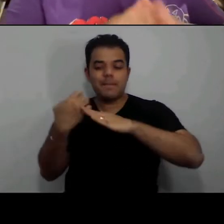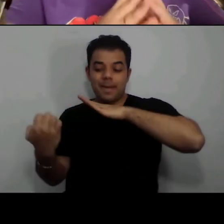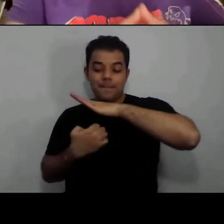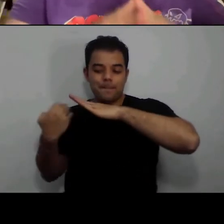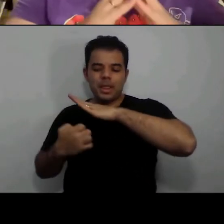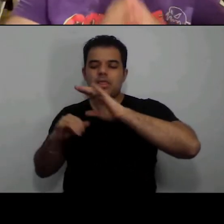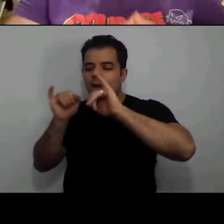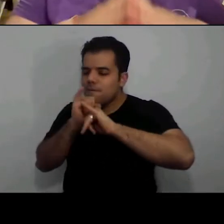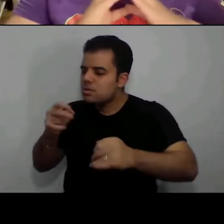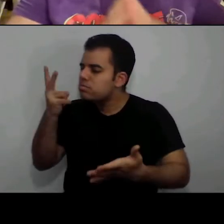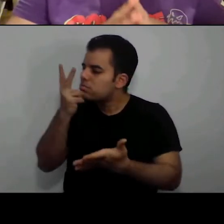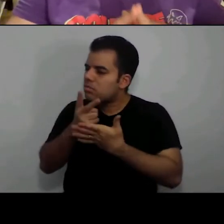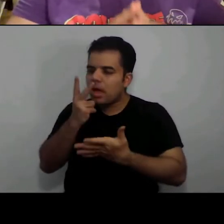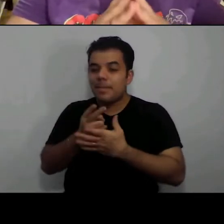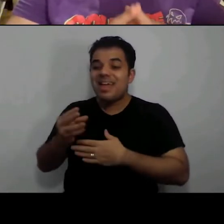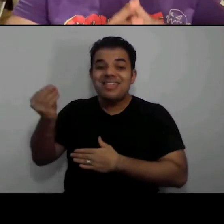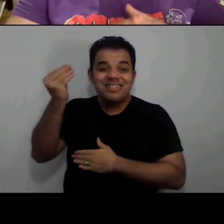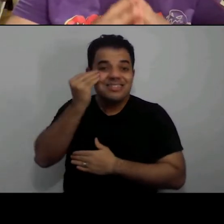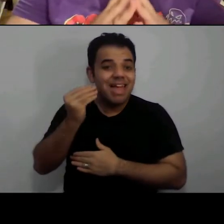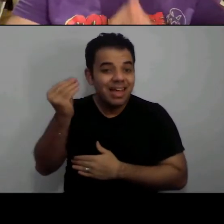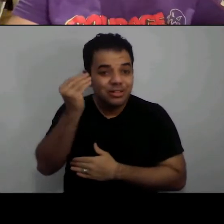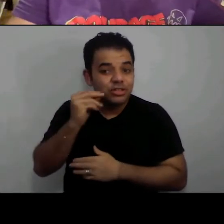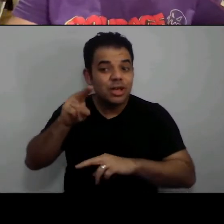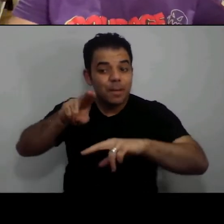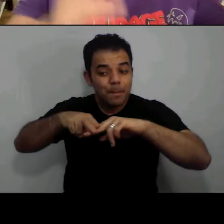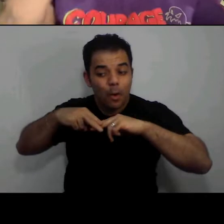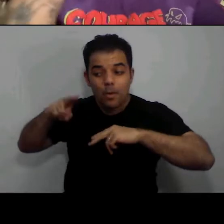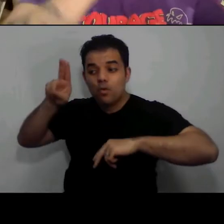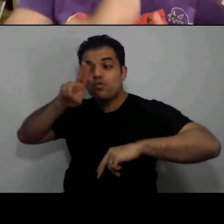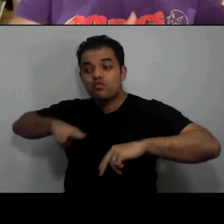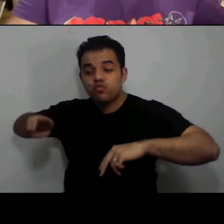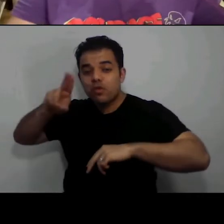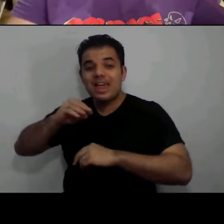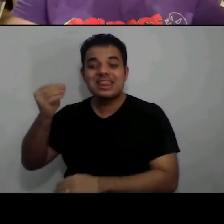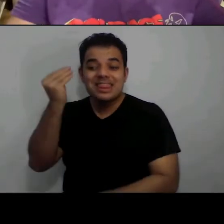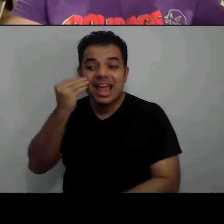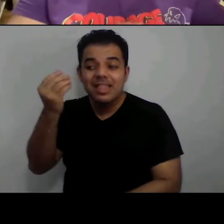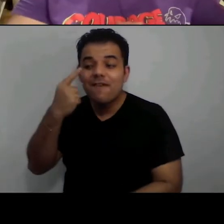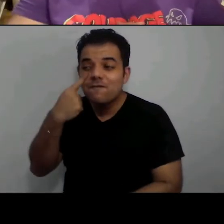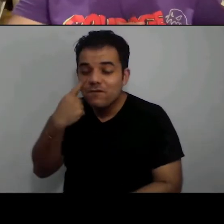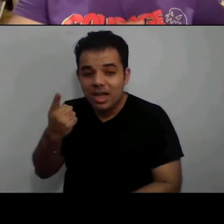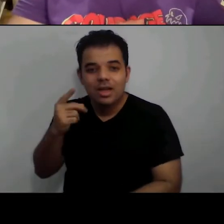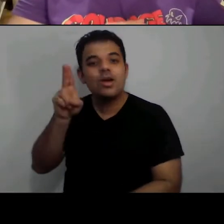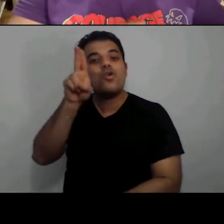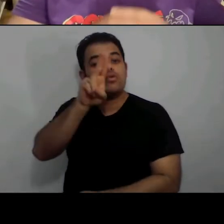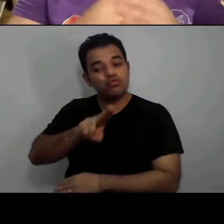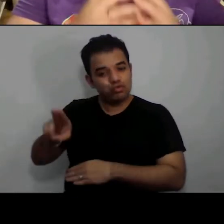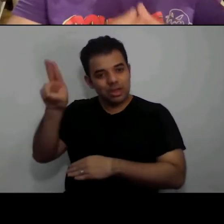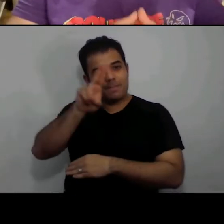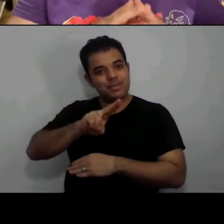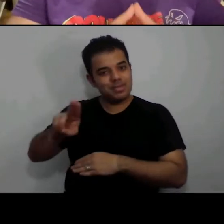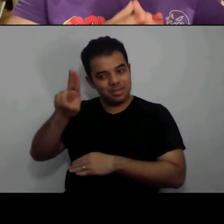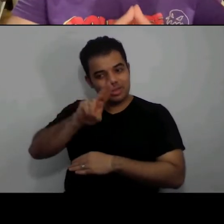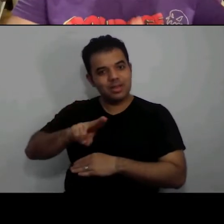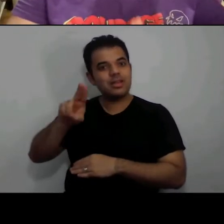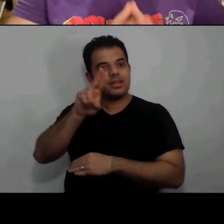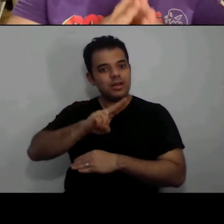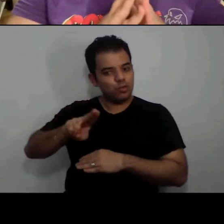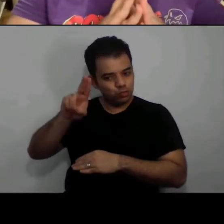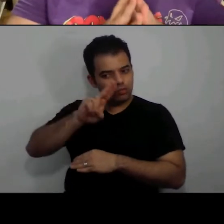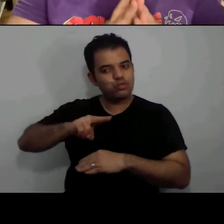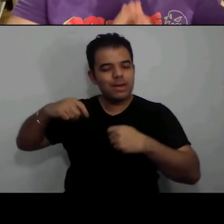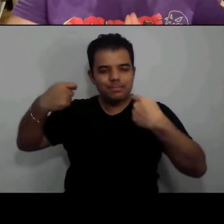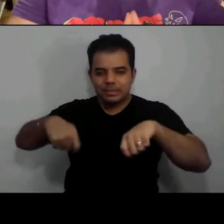a importância de realizar testes de usabilidade, o quarto, né? Testes de uso, de